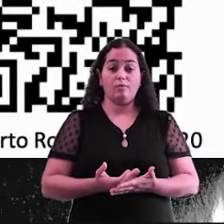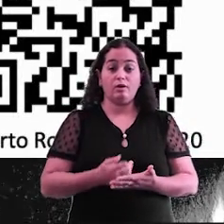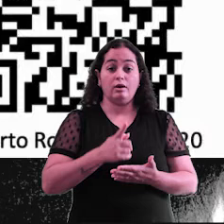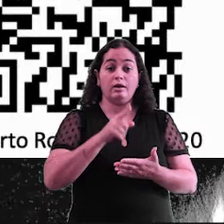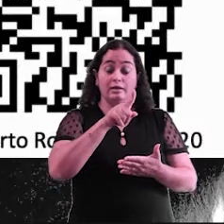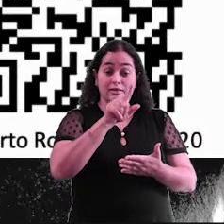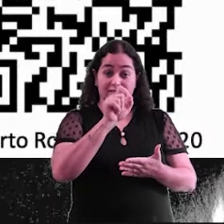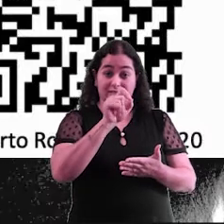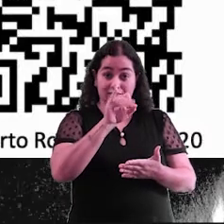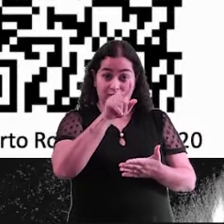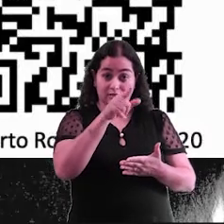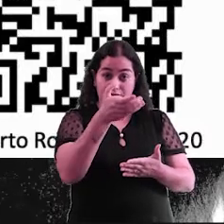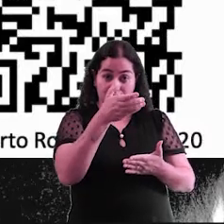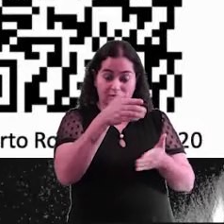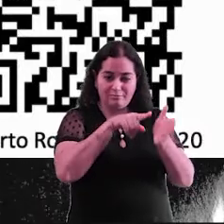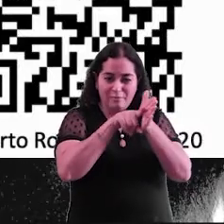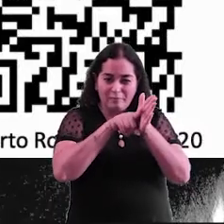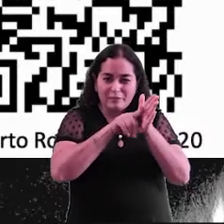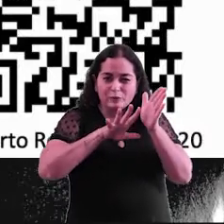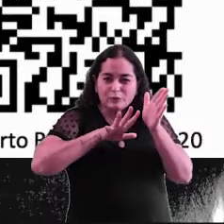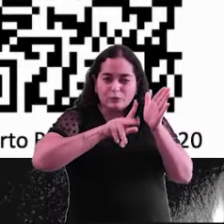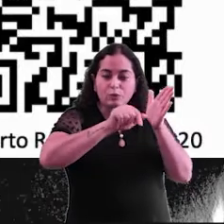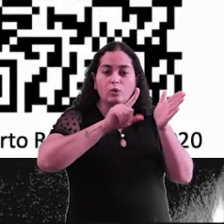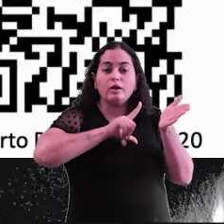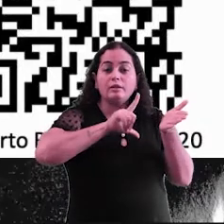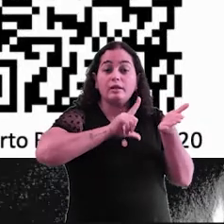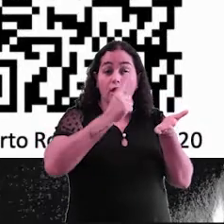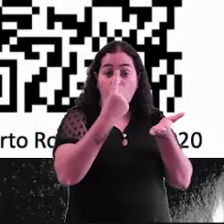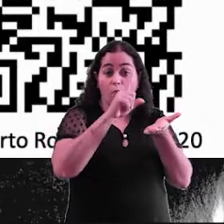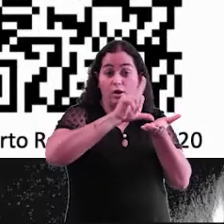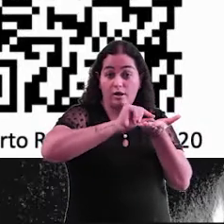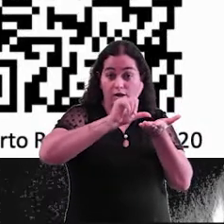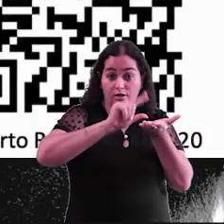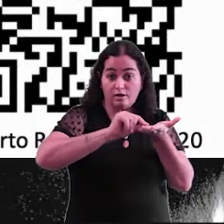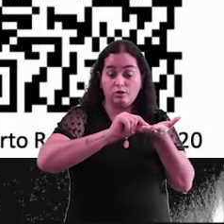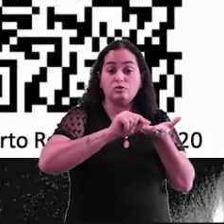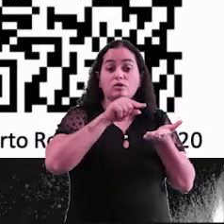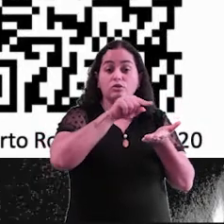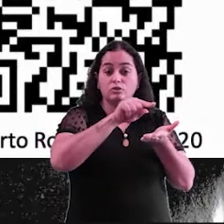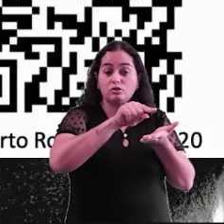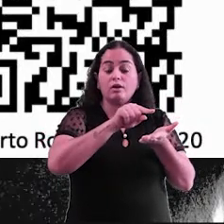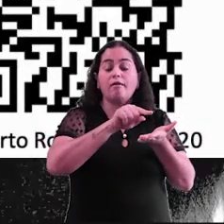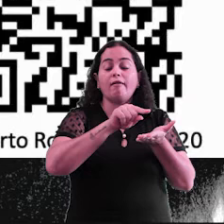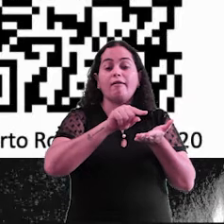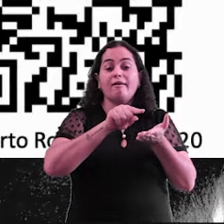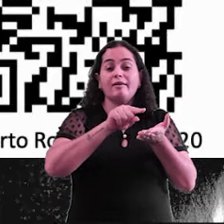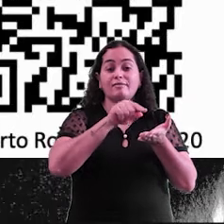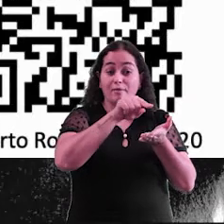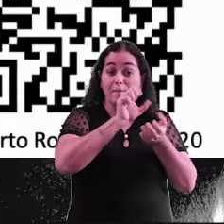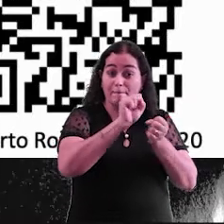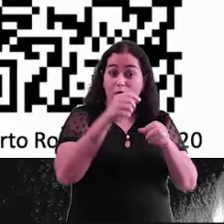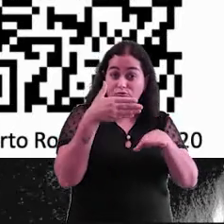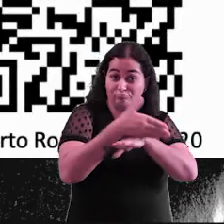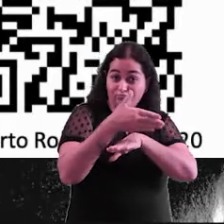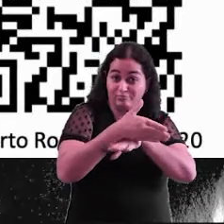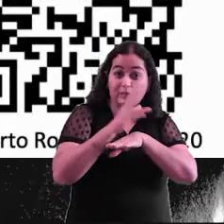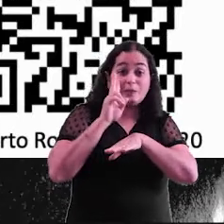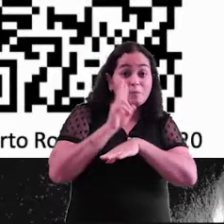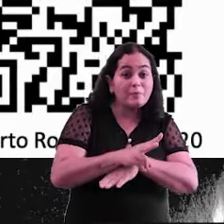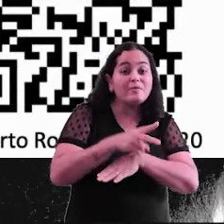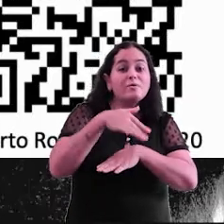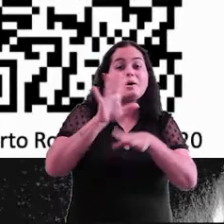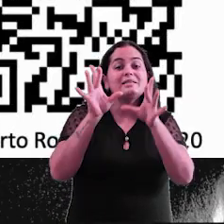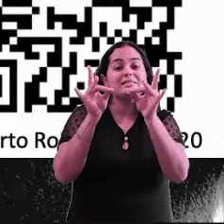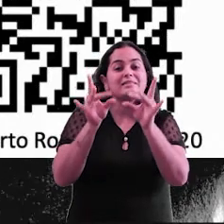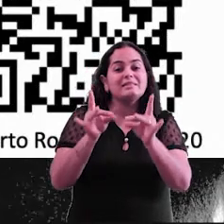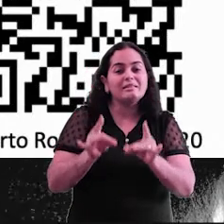Academia Brasileira de Ciências, e vocês podem acessar para ver em mais detalhes os dados específicos. Mas aqui eu destaquei a questão da